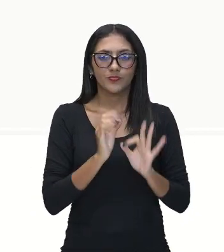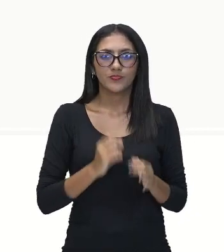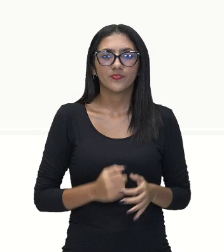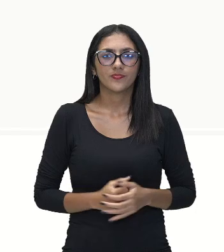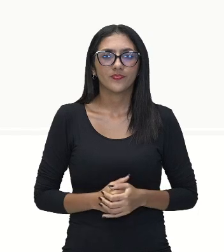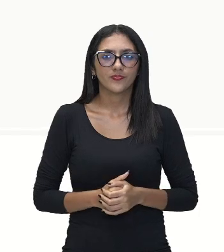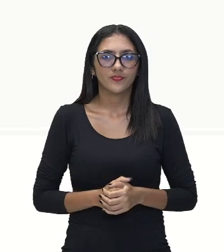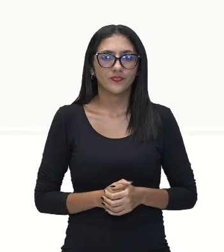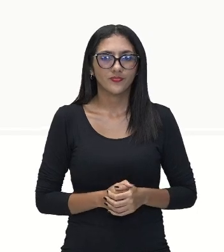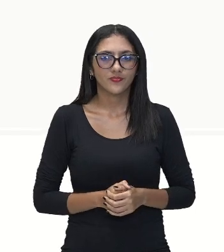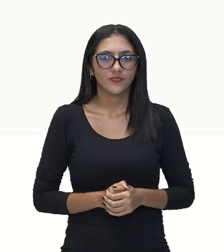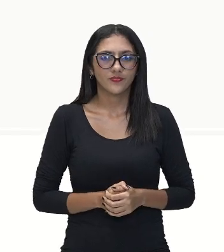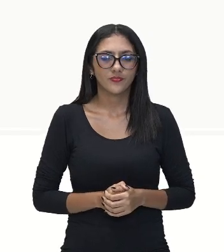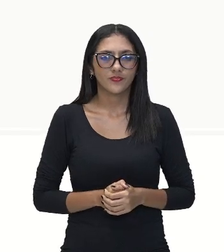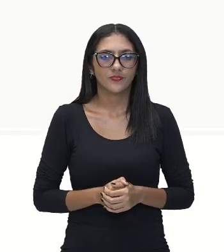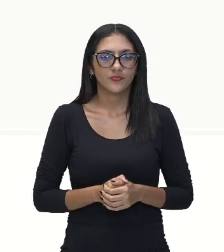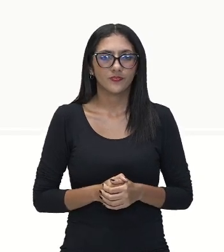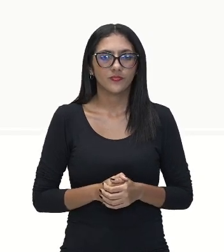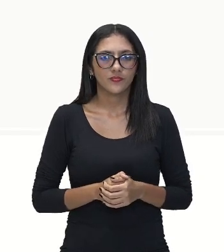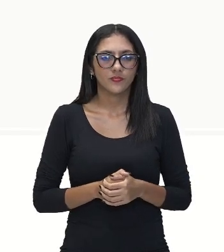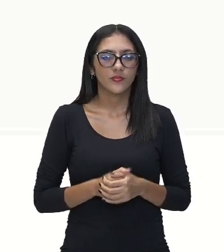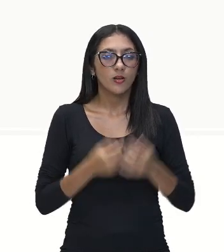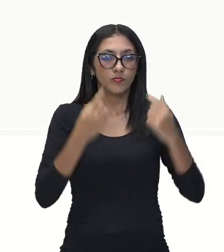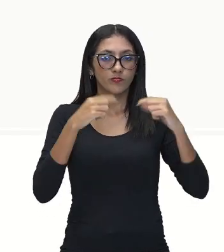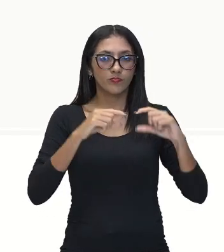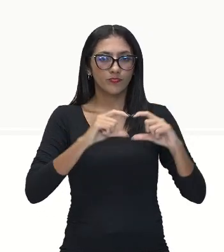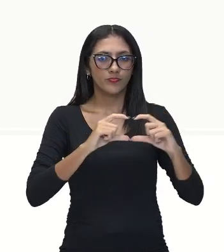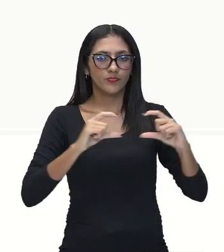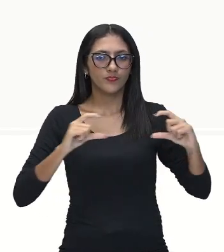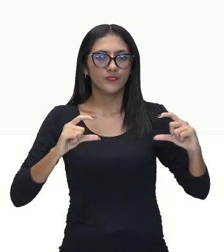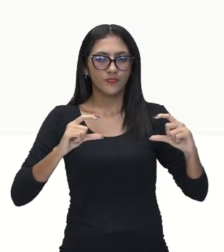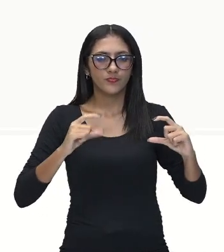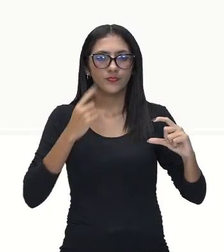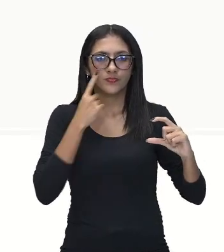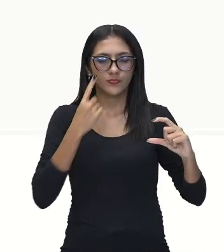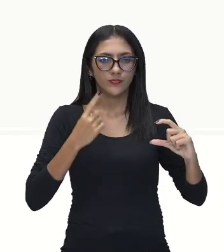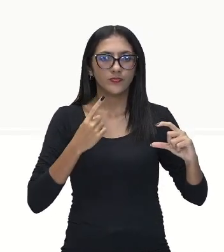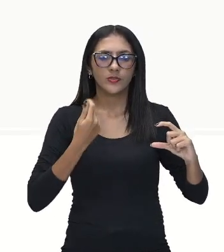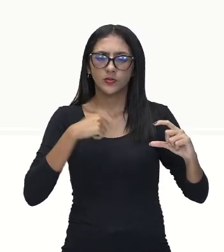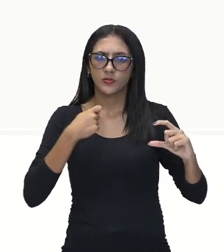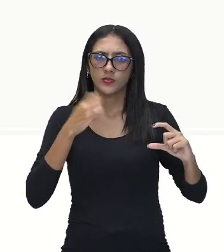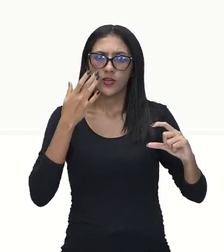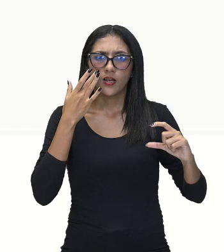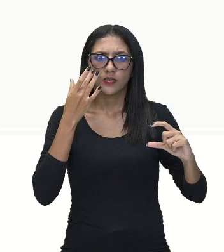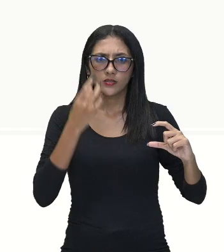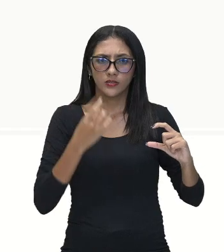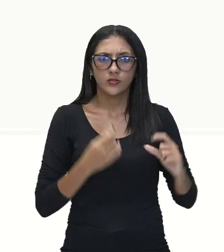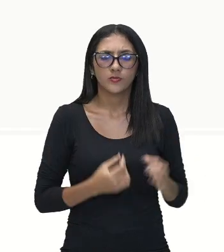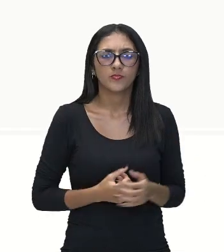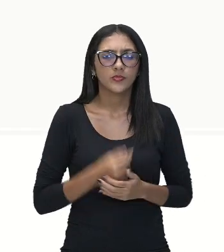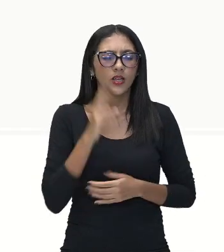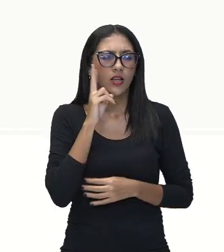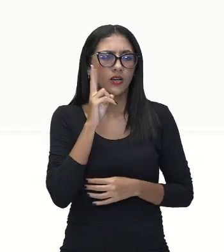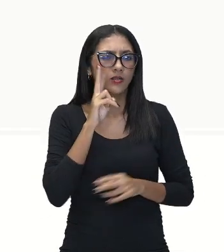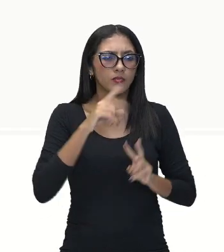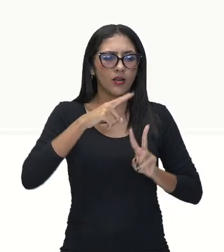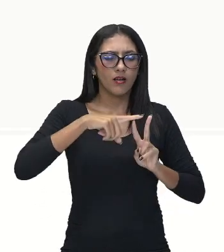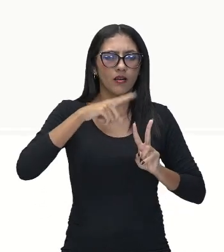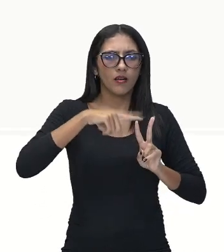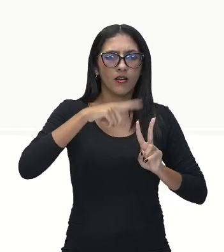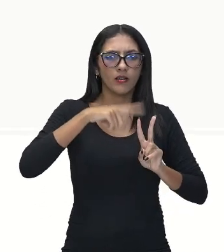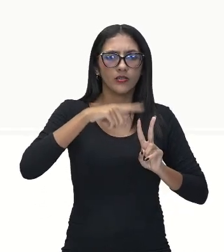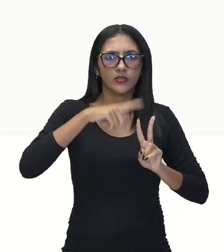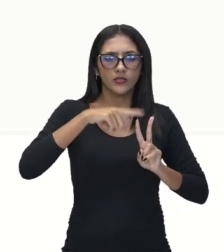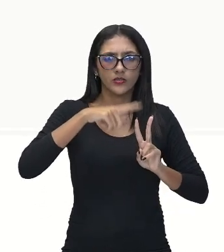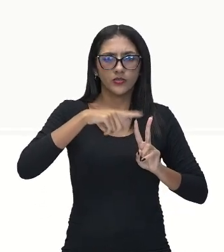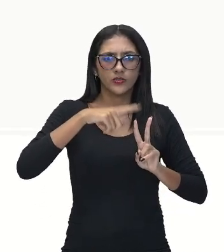bem aqui ó como é que eu escrevo a fórma fatorada aí fica esperto tira a raiz o opa vou pegar outro pincel para não